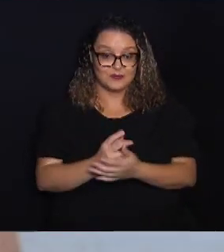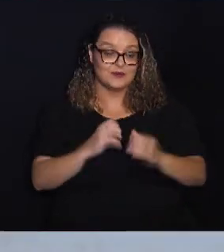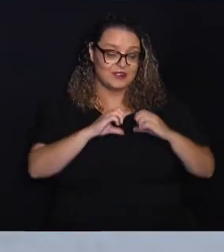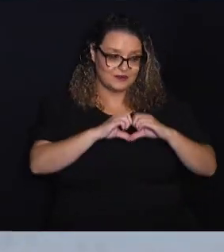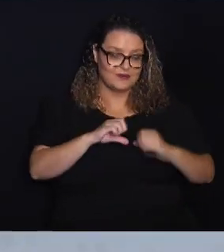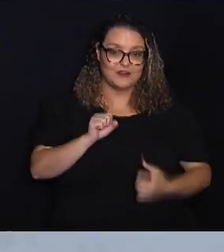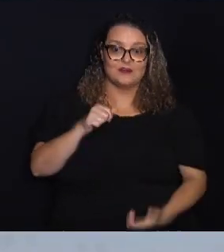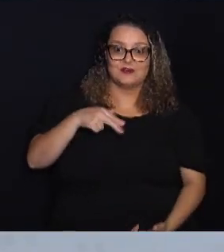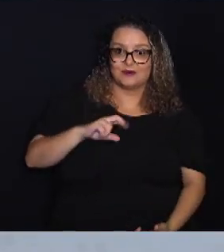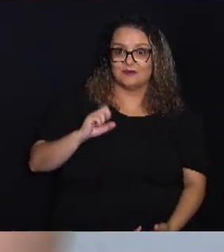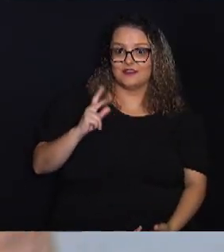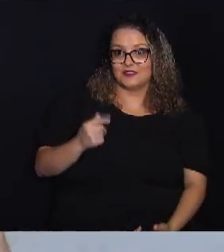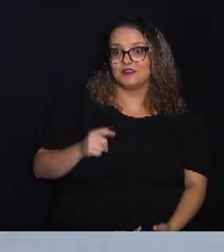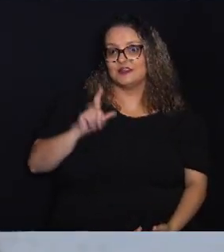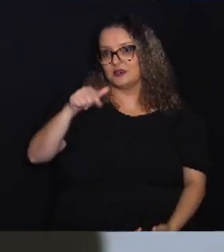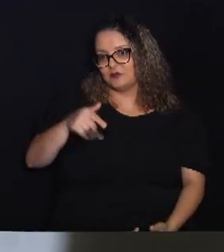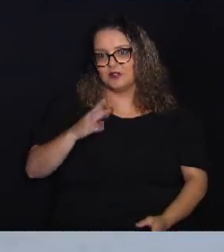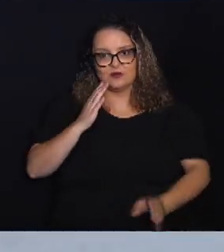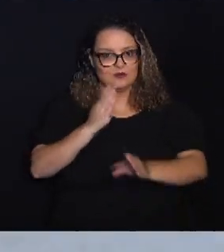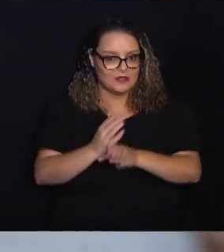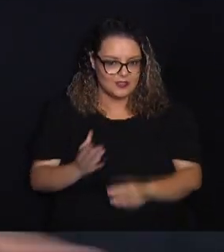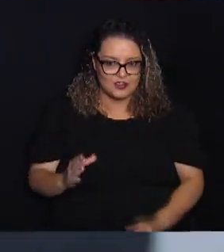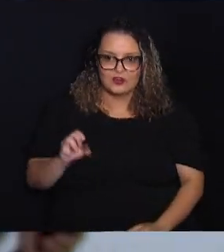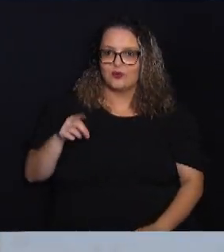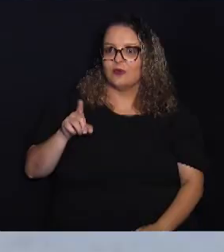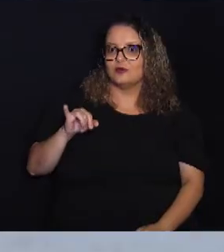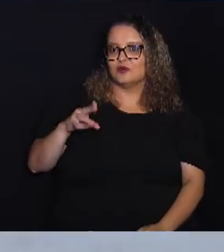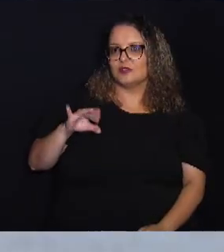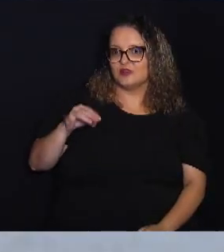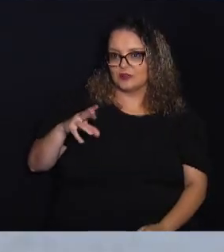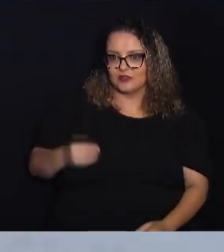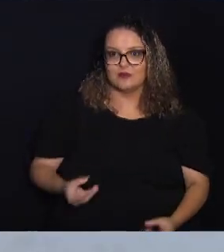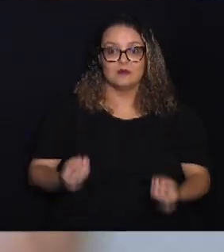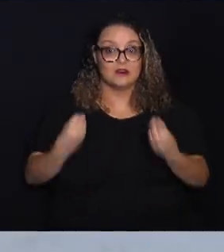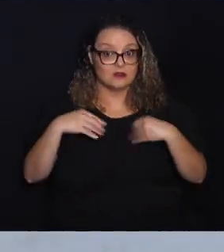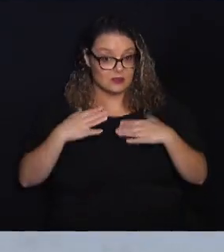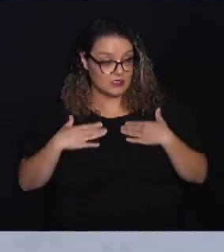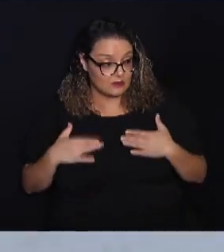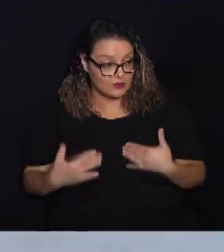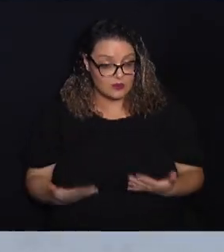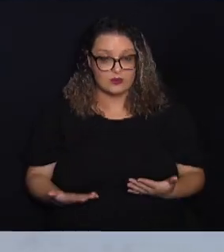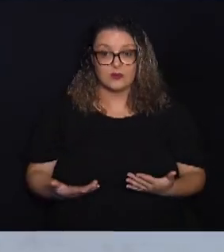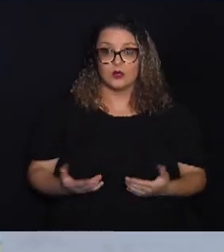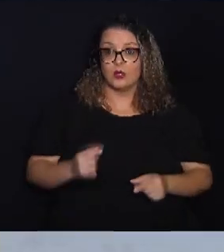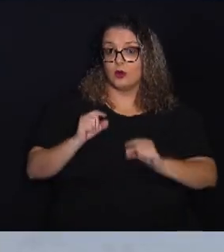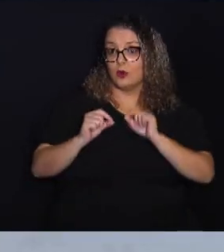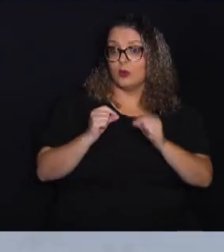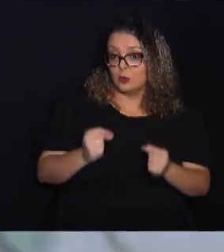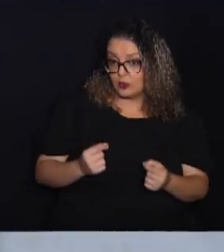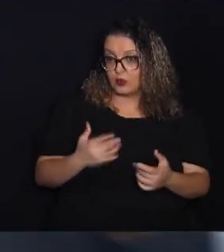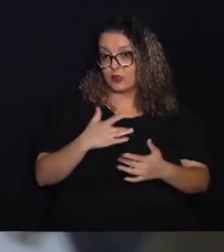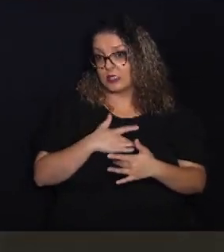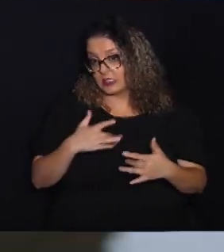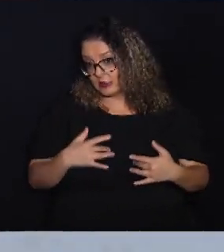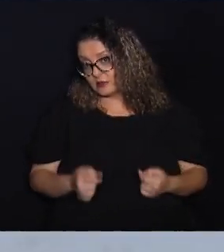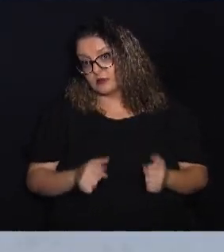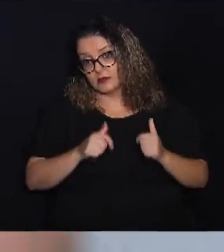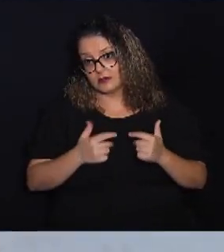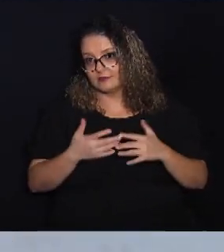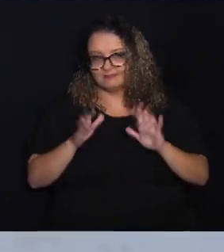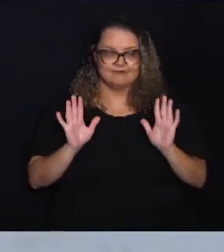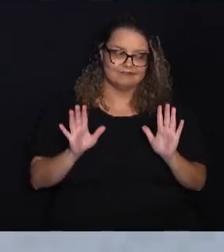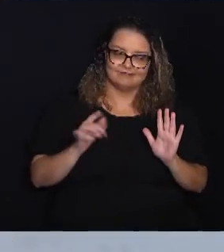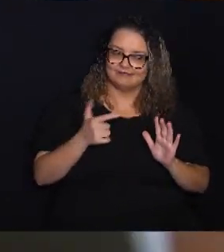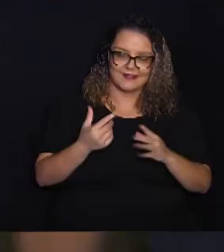eu tive já um amor pelo squash. E depois que eu descobri tudo, do condicionamento físico que o squash dá, o que a gente ganha